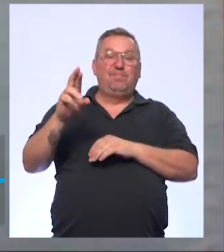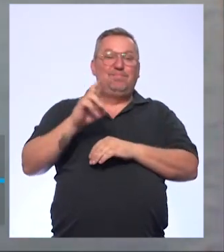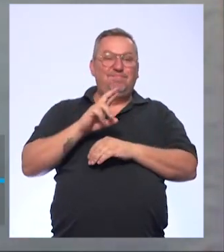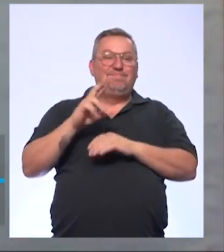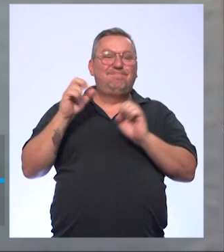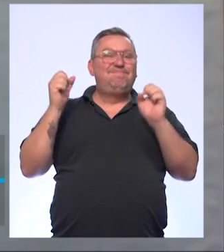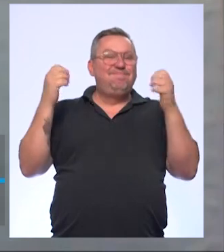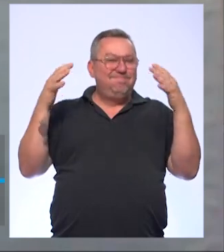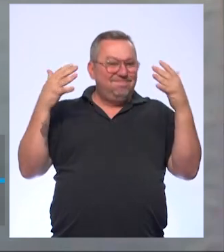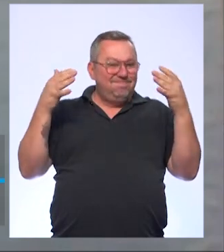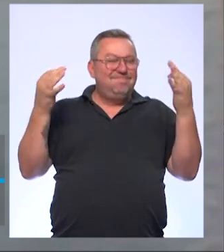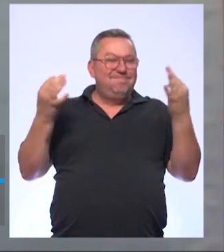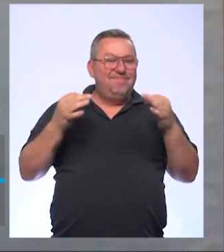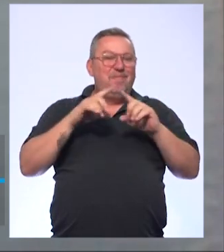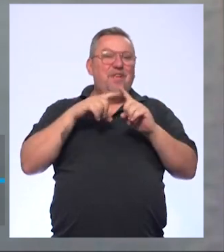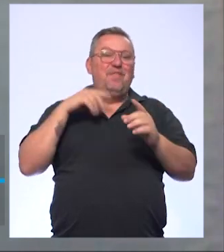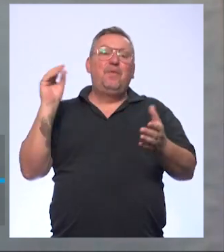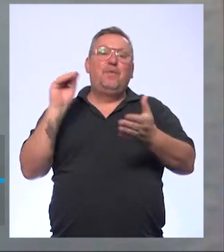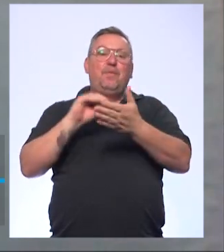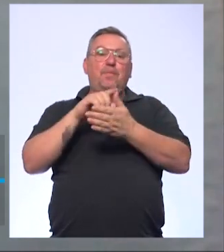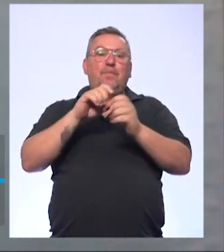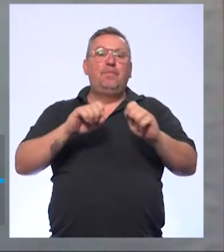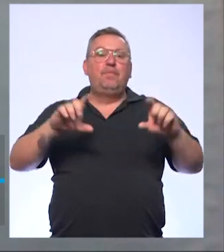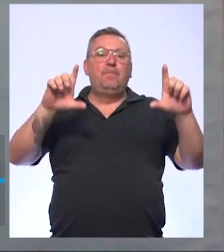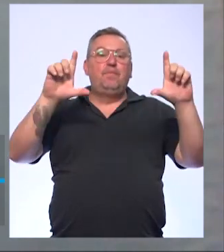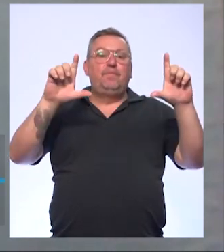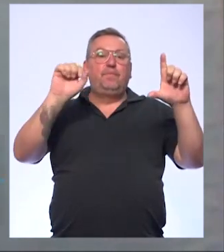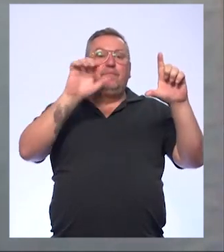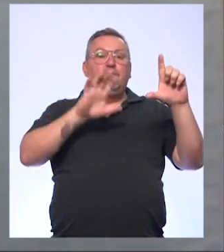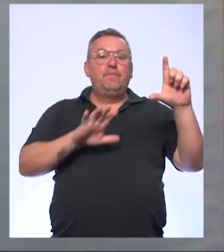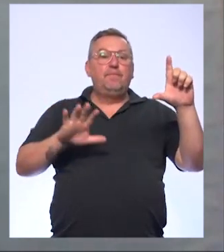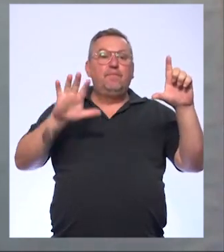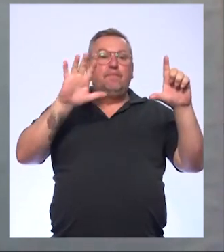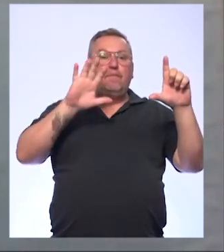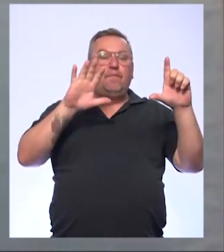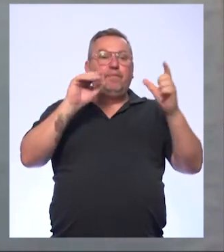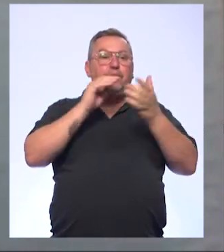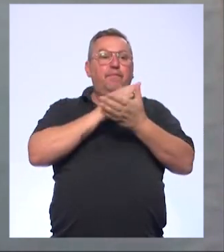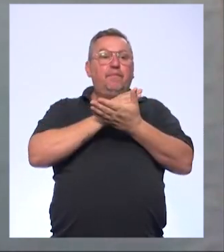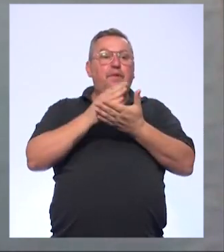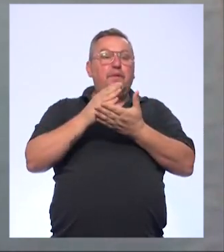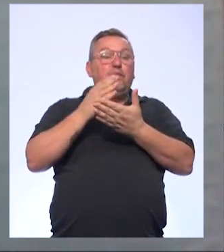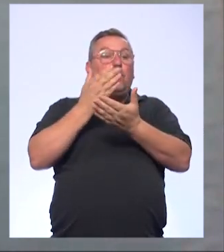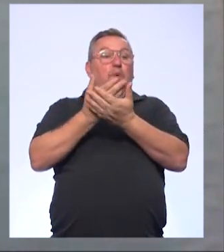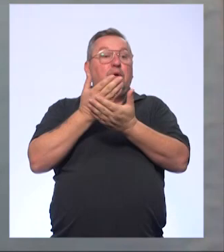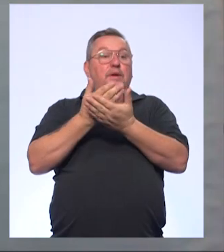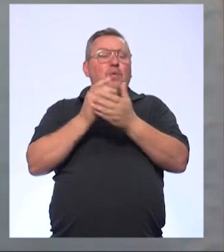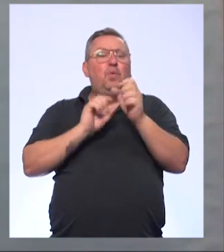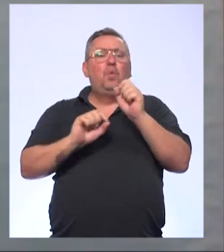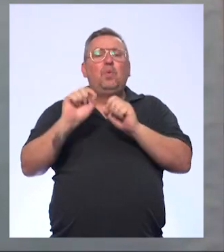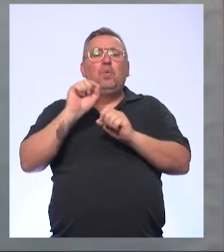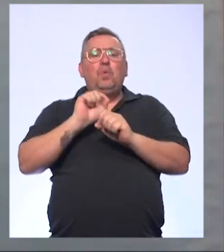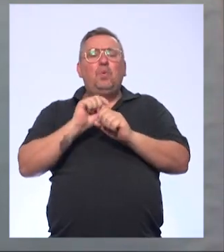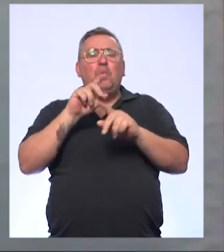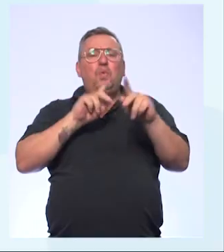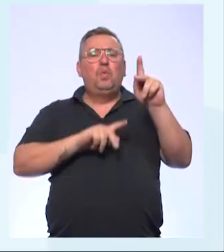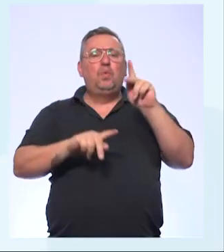muito interessante. Eu vou colocar para vocês na tela um início. Vamos estudar então um pouquinho dos